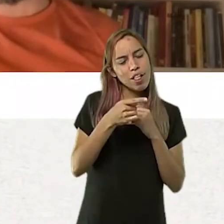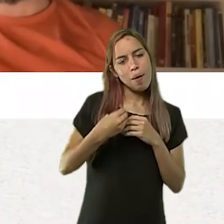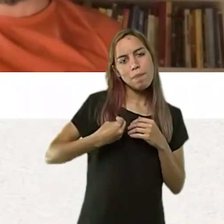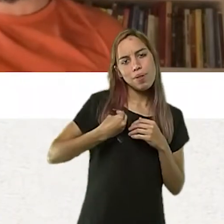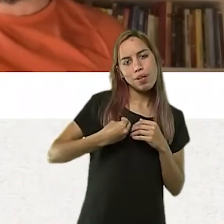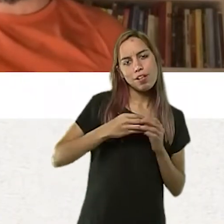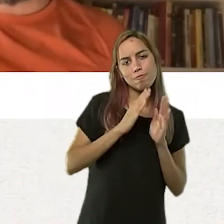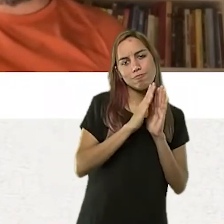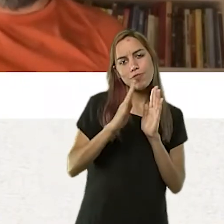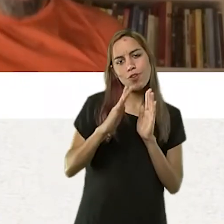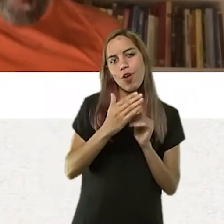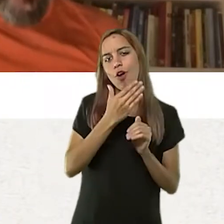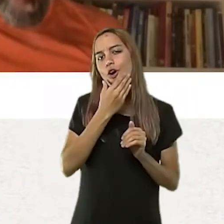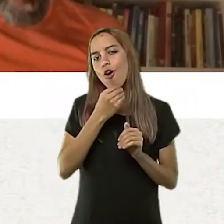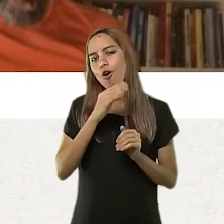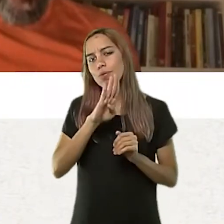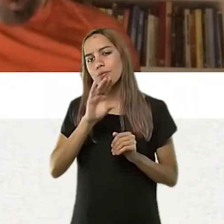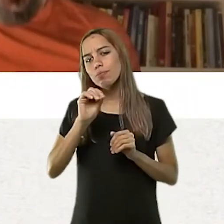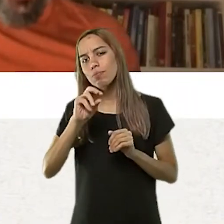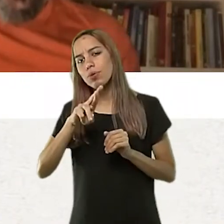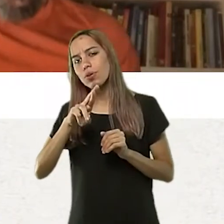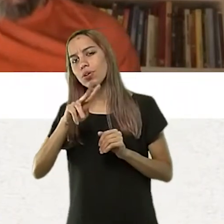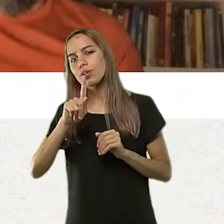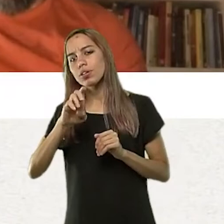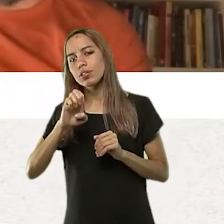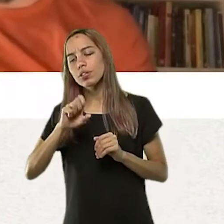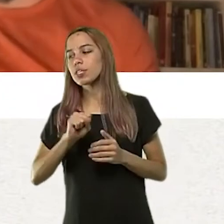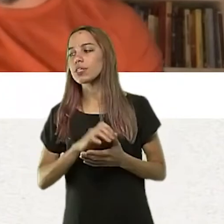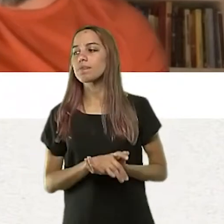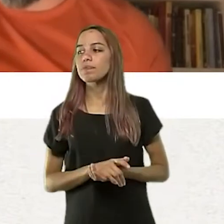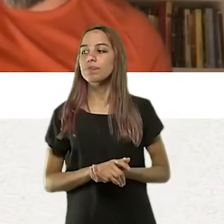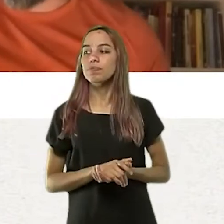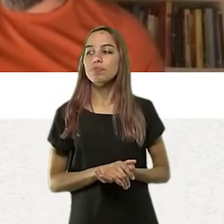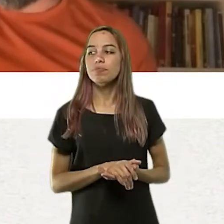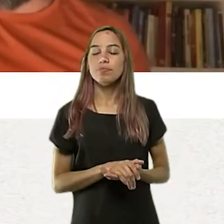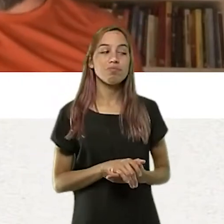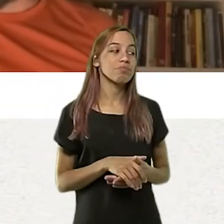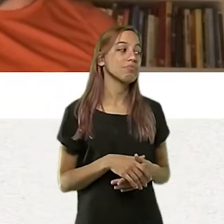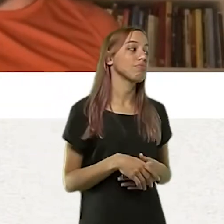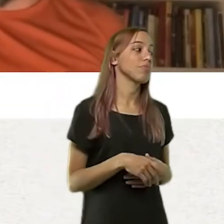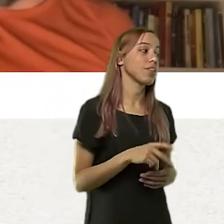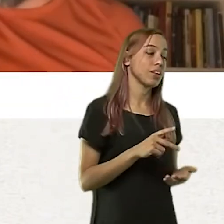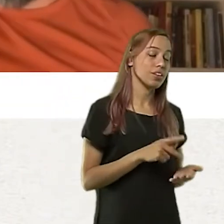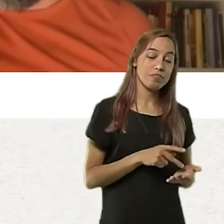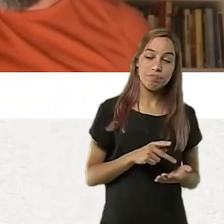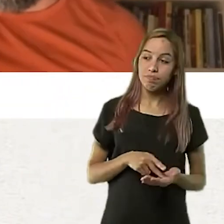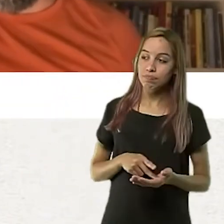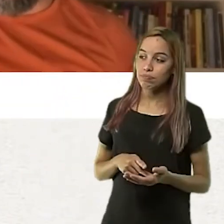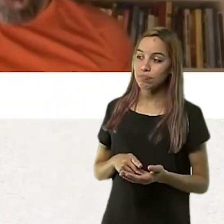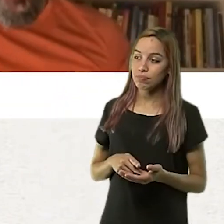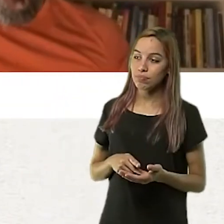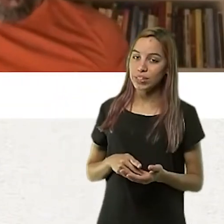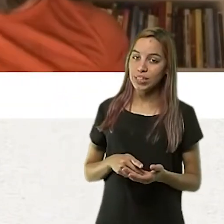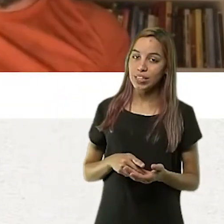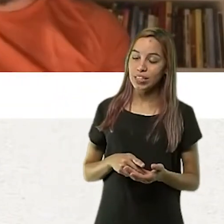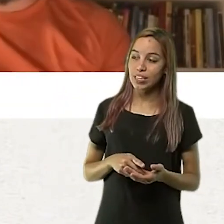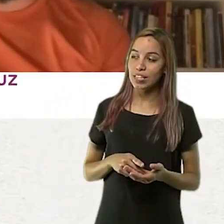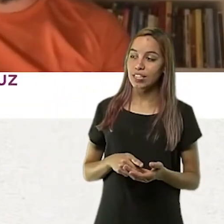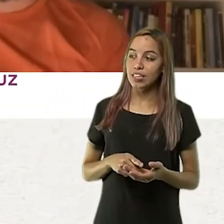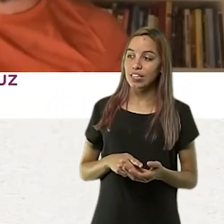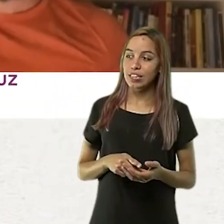Olha que engraçado. E muito provavelmente ele teria razão, e se calhar todos os livros que imaginou estariam